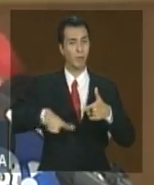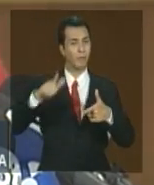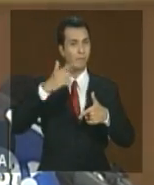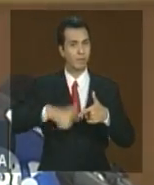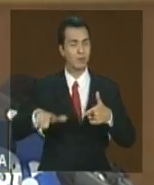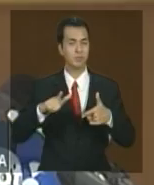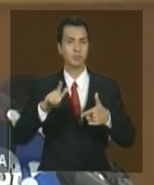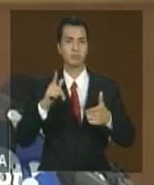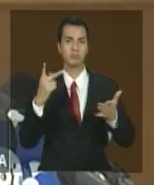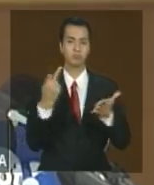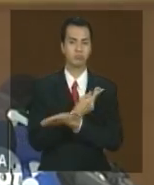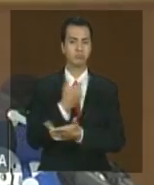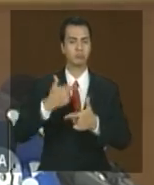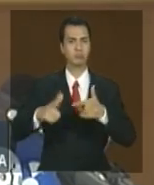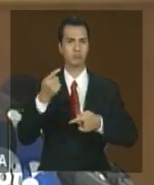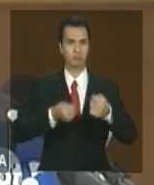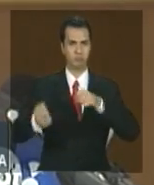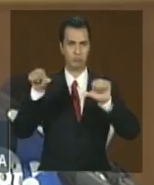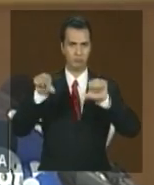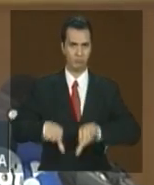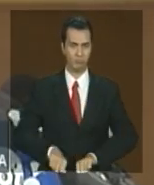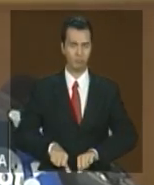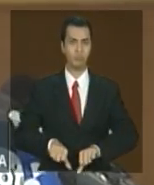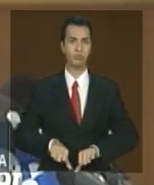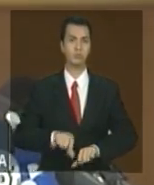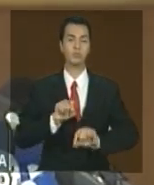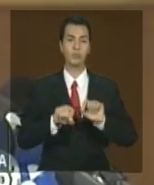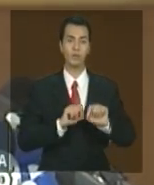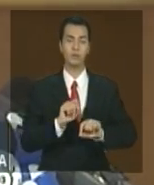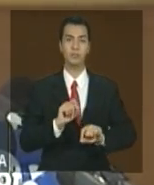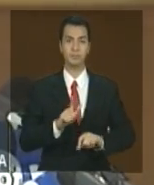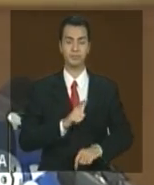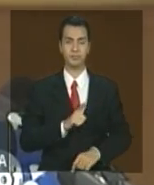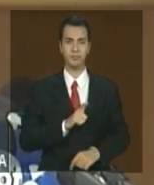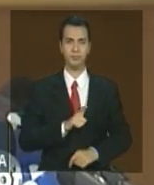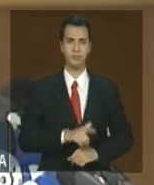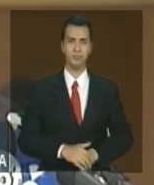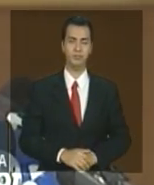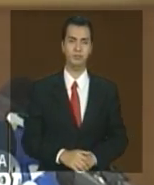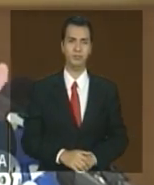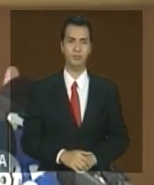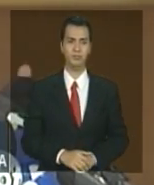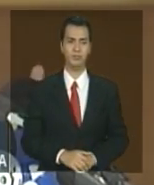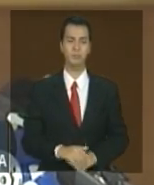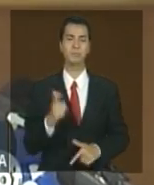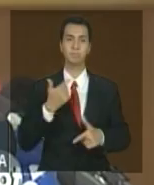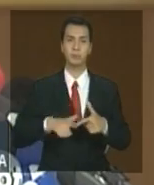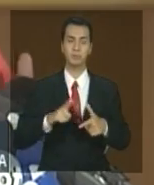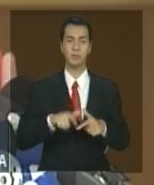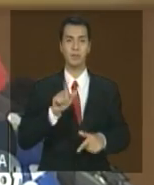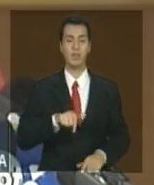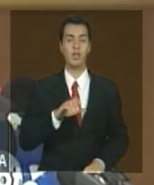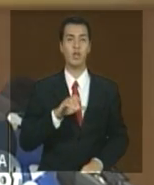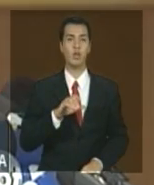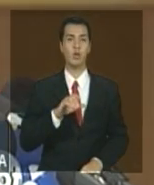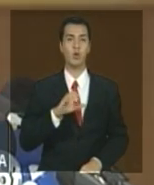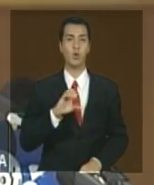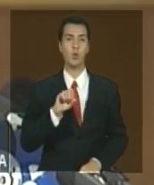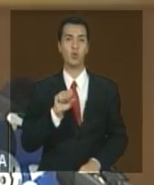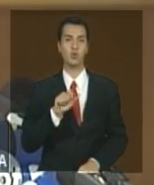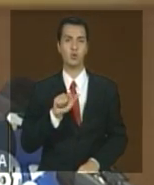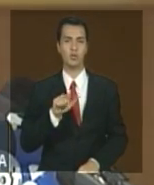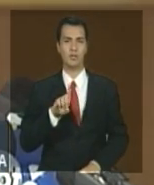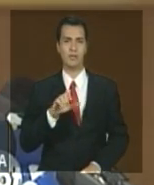econômico é o fato de se preconizar a consolidação fiscal para todo o